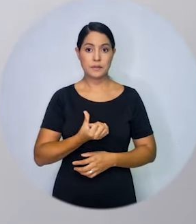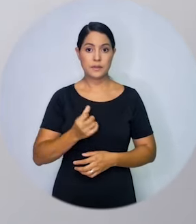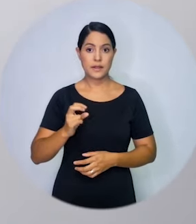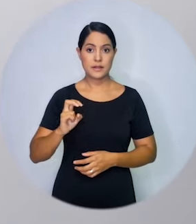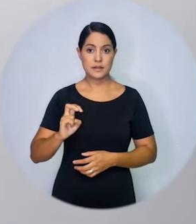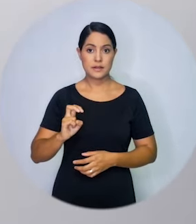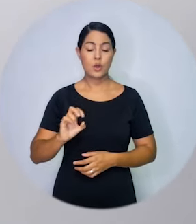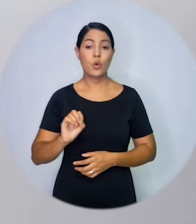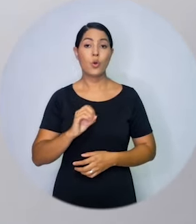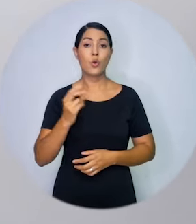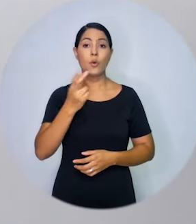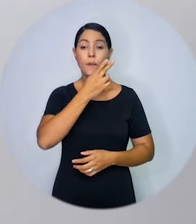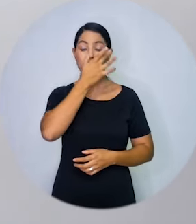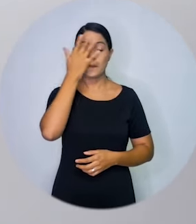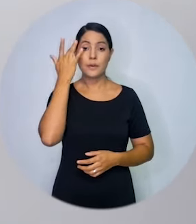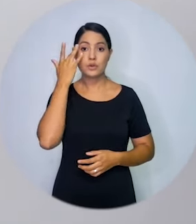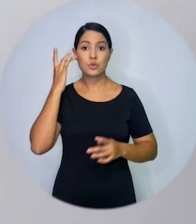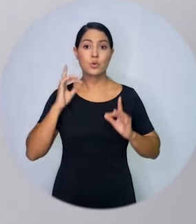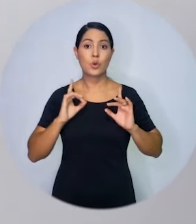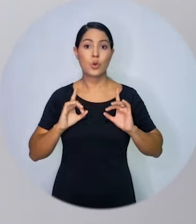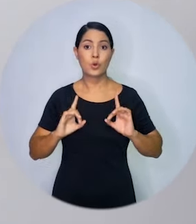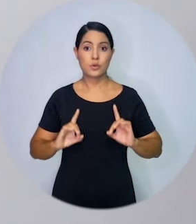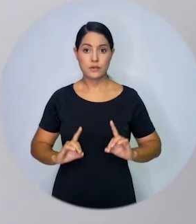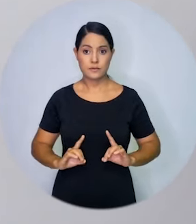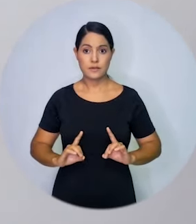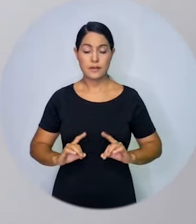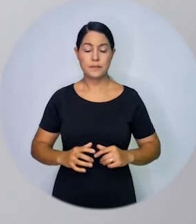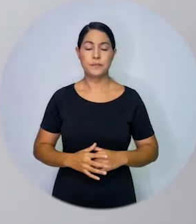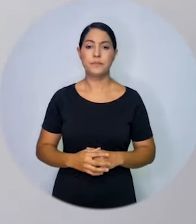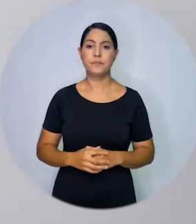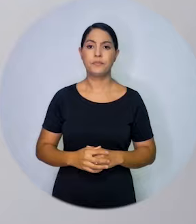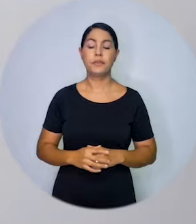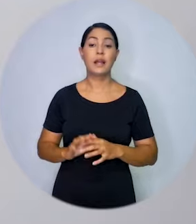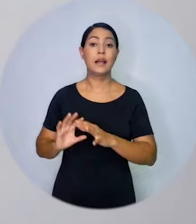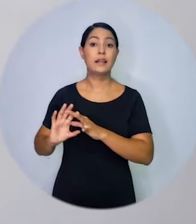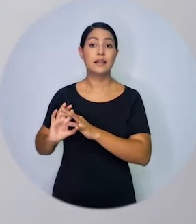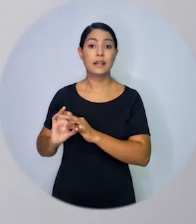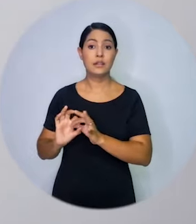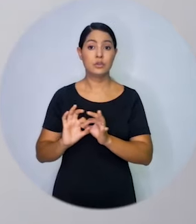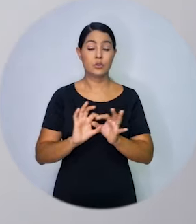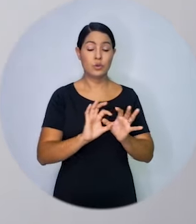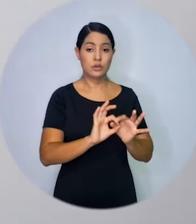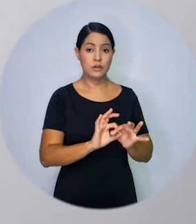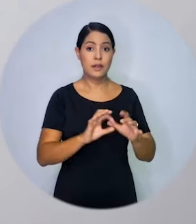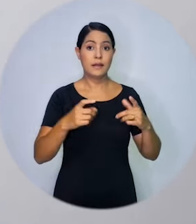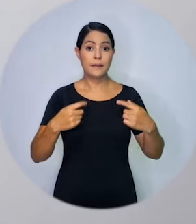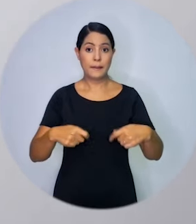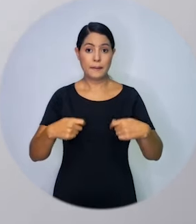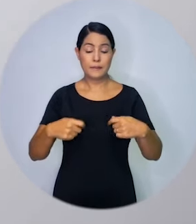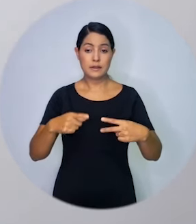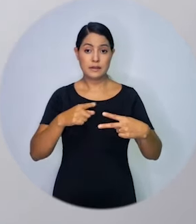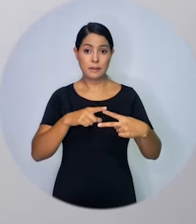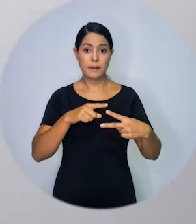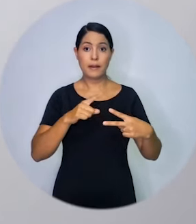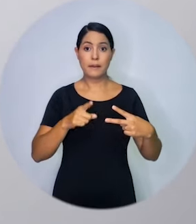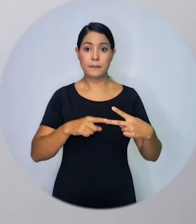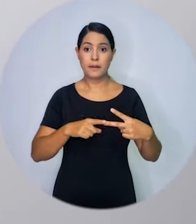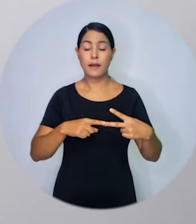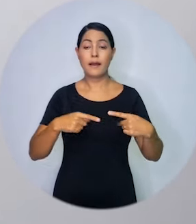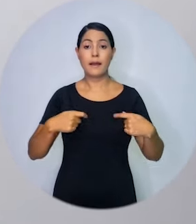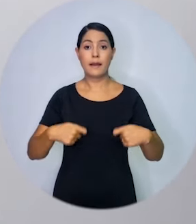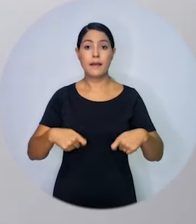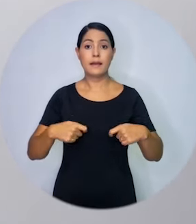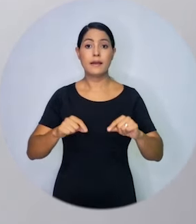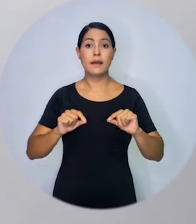Quem tem acima de 65 anos... ou quem é deficiente. E precisa, além de ter esses